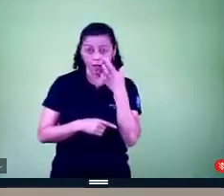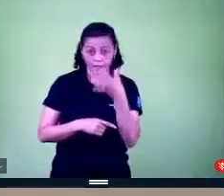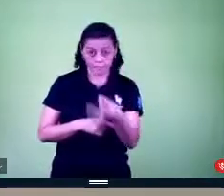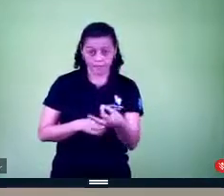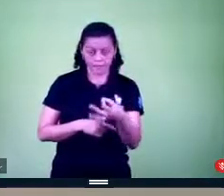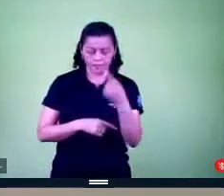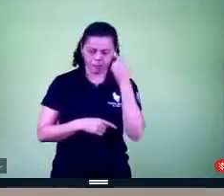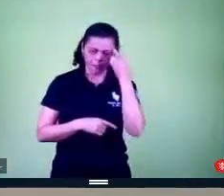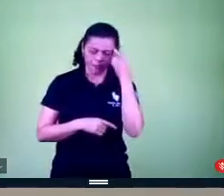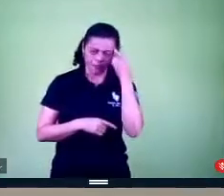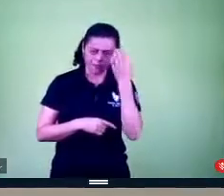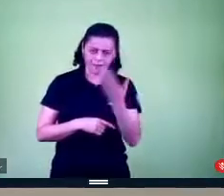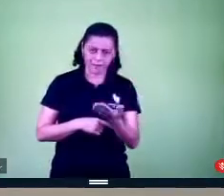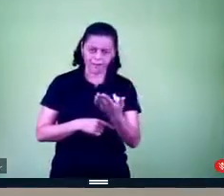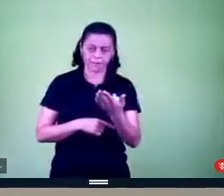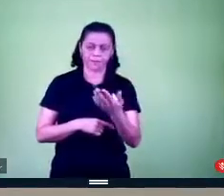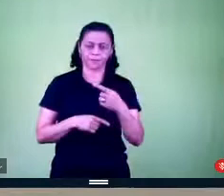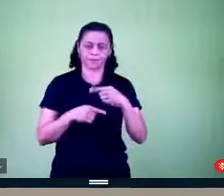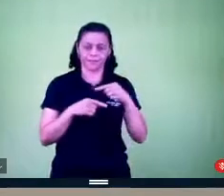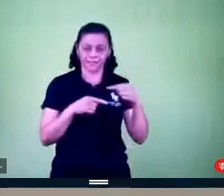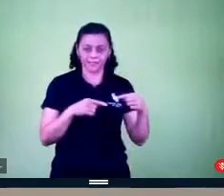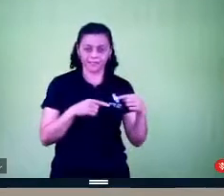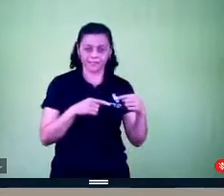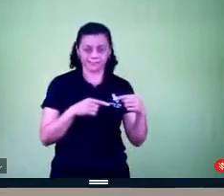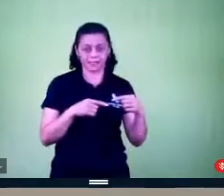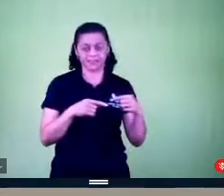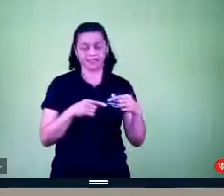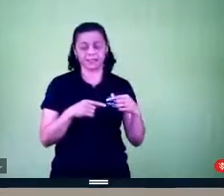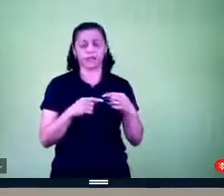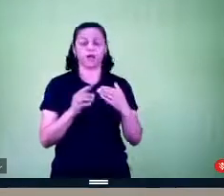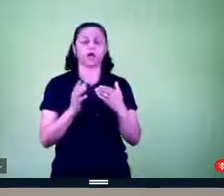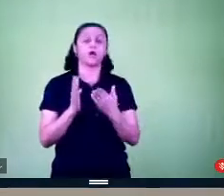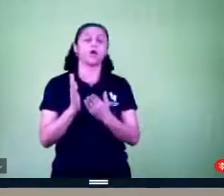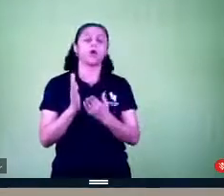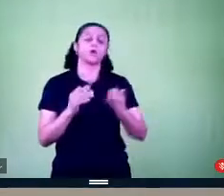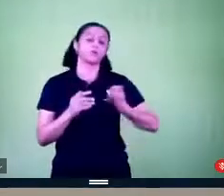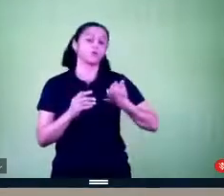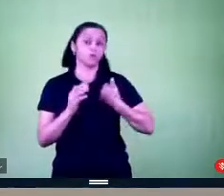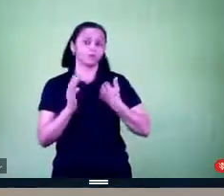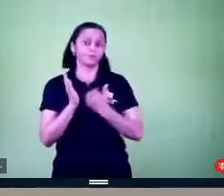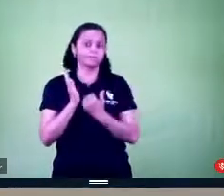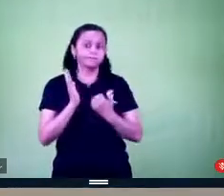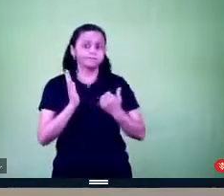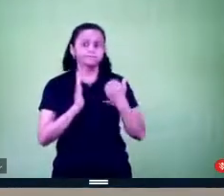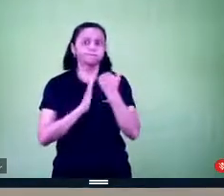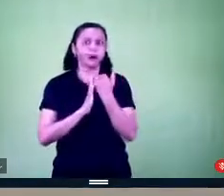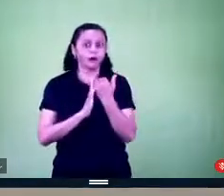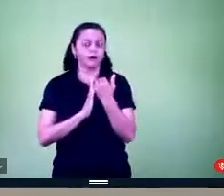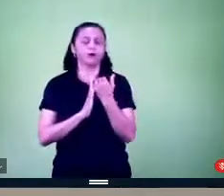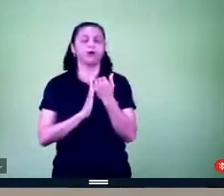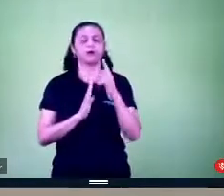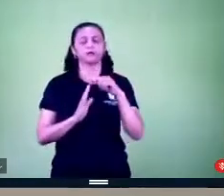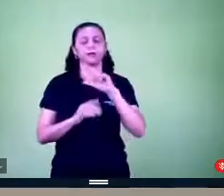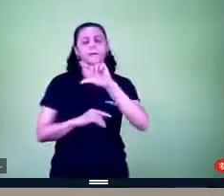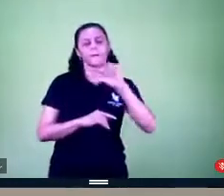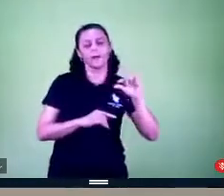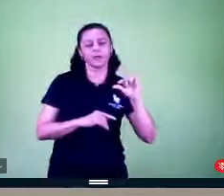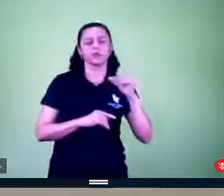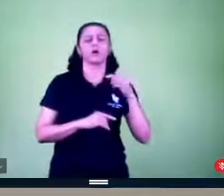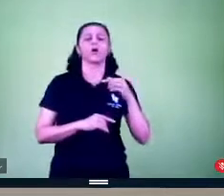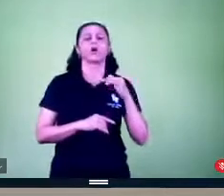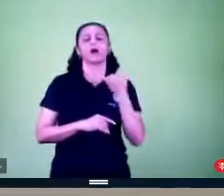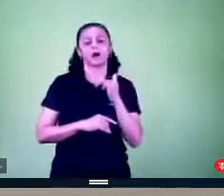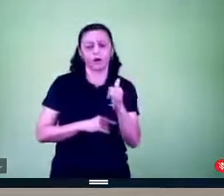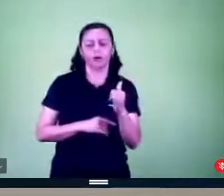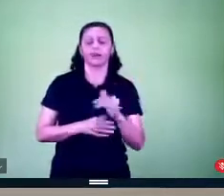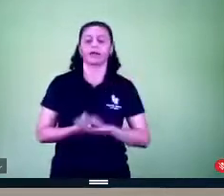Quanto maior for esse número da resistência, menor vai ser a corrente. Né? A própria expressão matemática, a lei de Ohm, nos diz isso.